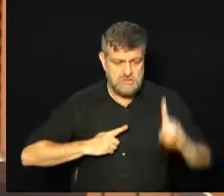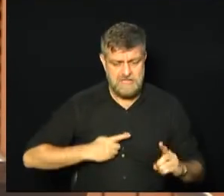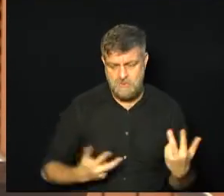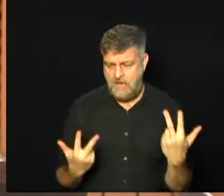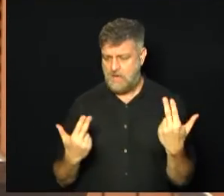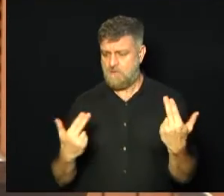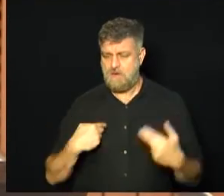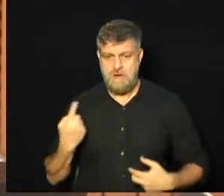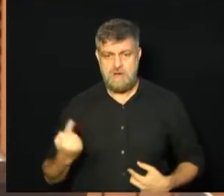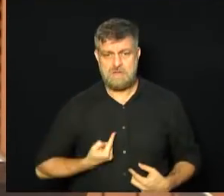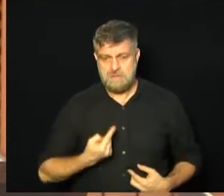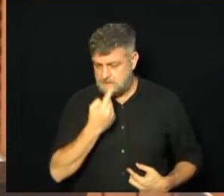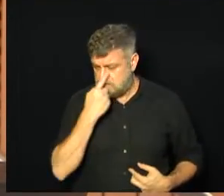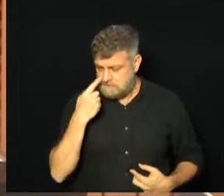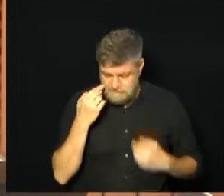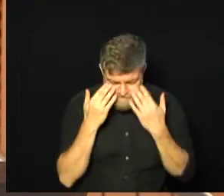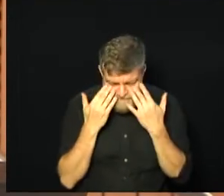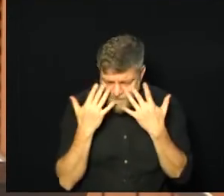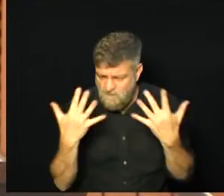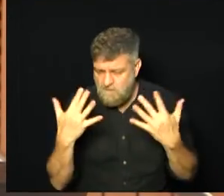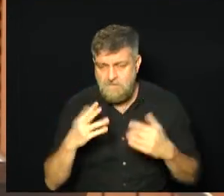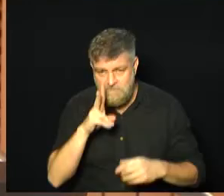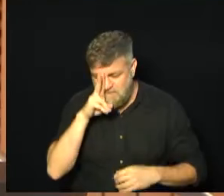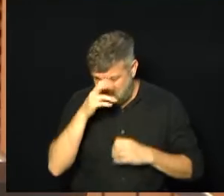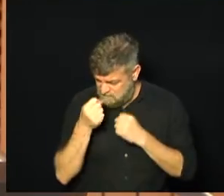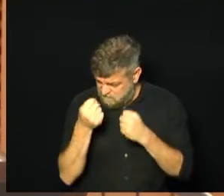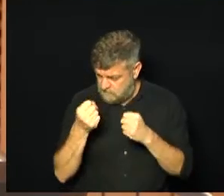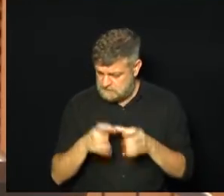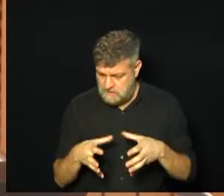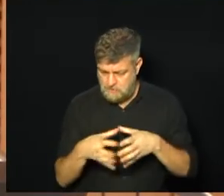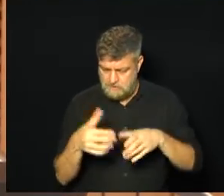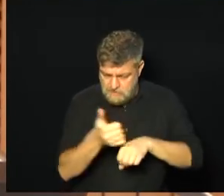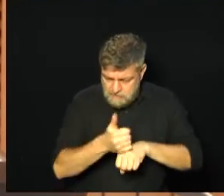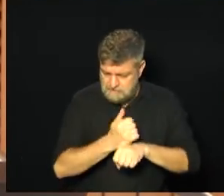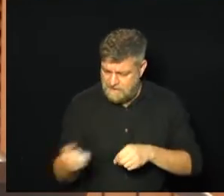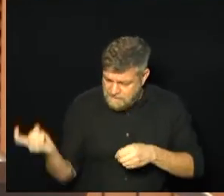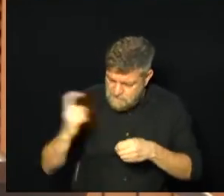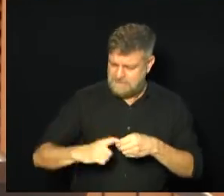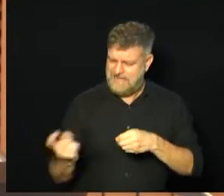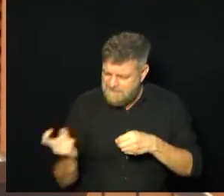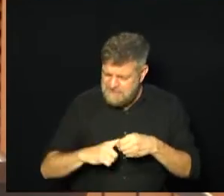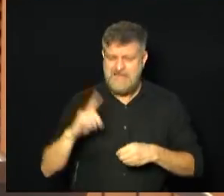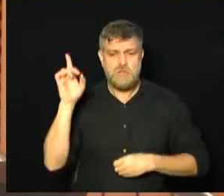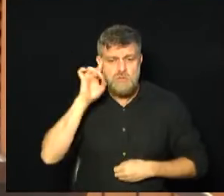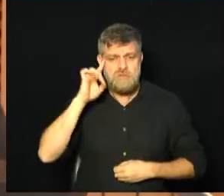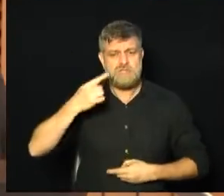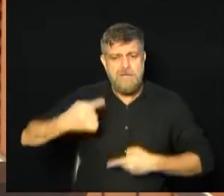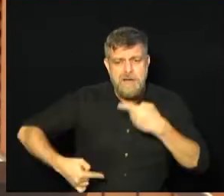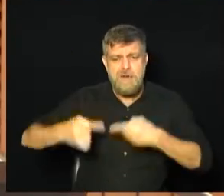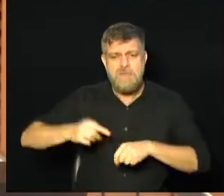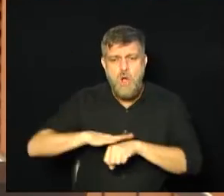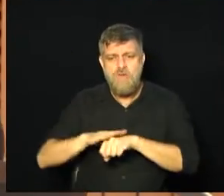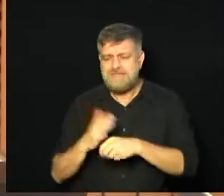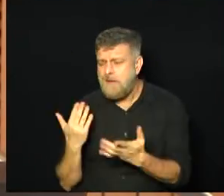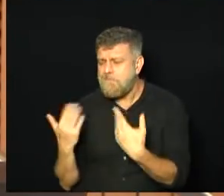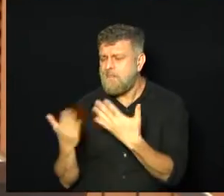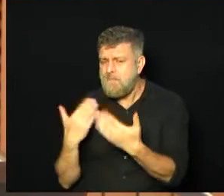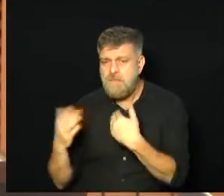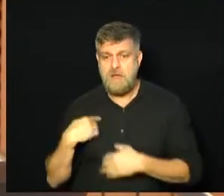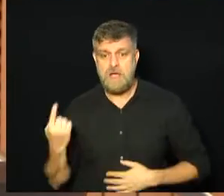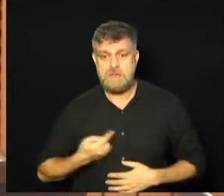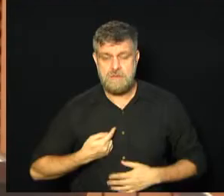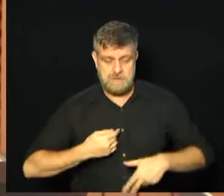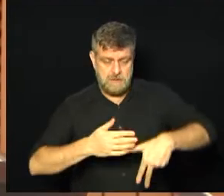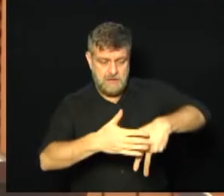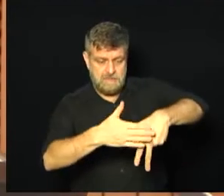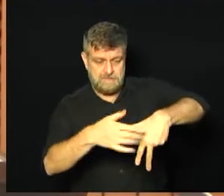no olho para continuar. É isso que nos dá brilho para continuar com a equipe, para retomar todo dia essas conversas. Precisamos que os nossos pacientes, as pessoas, nossos